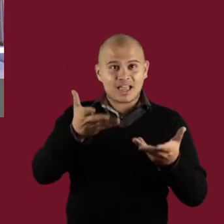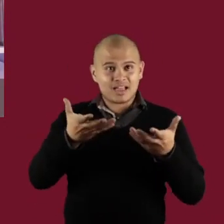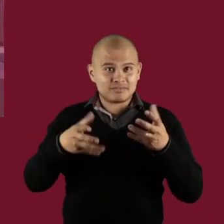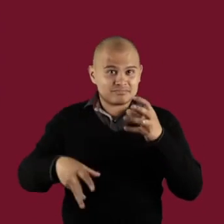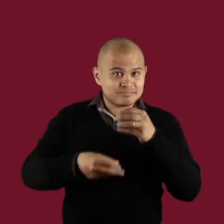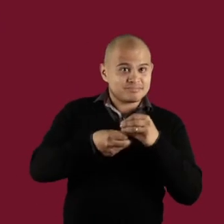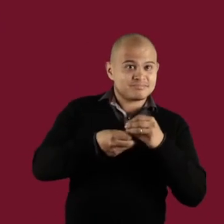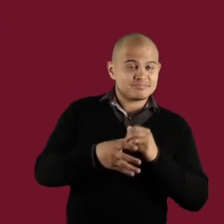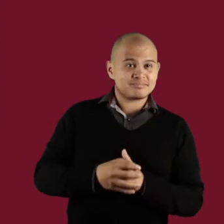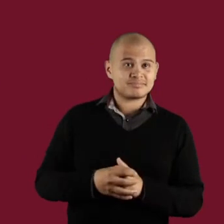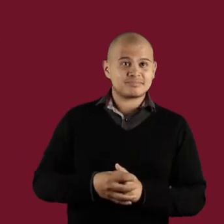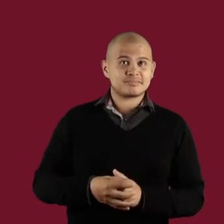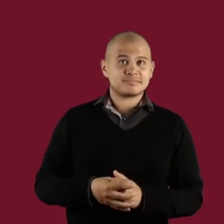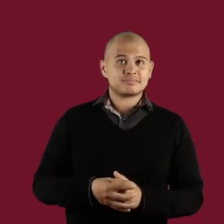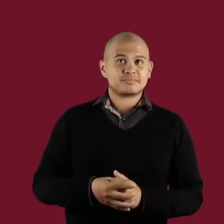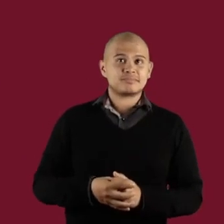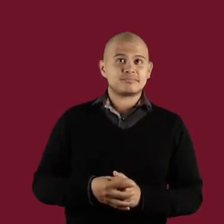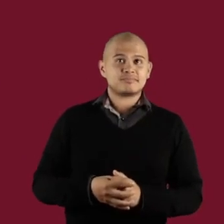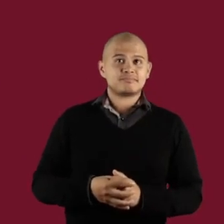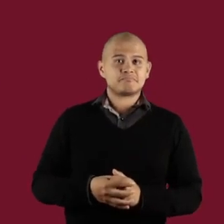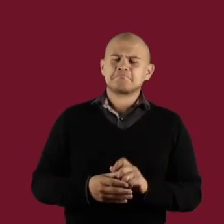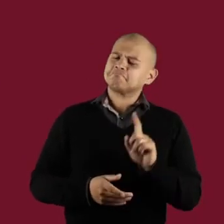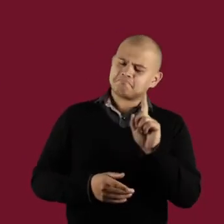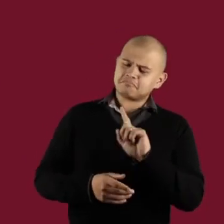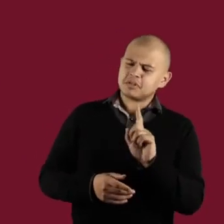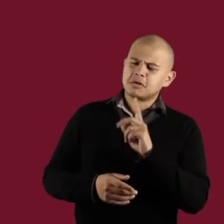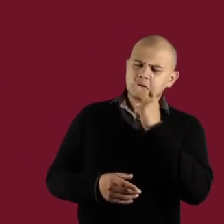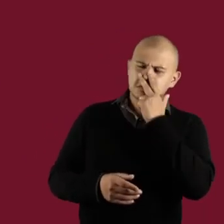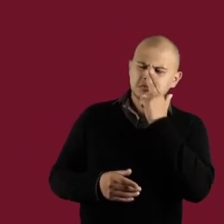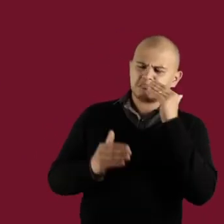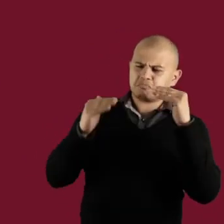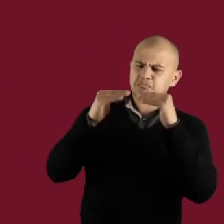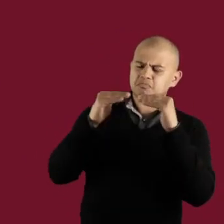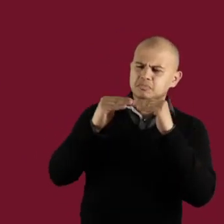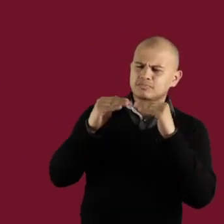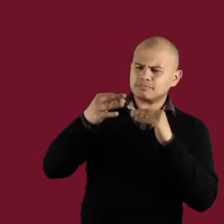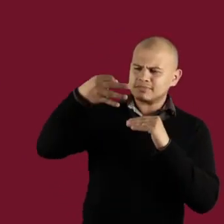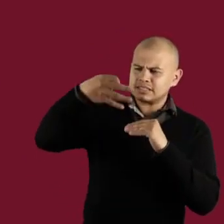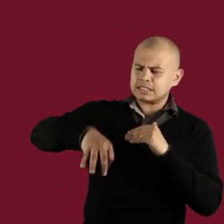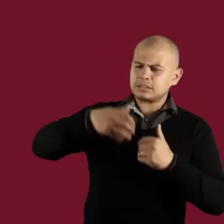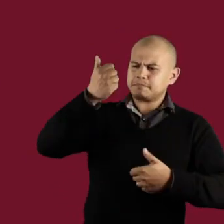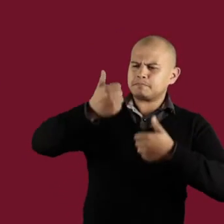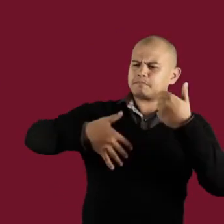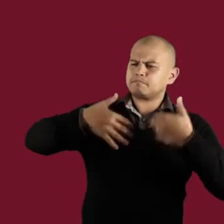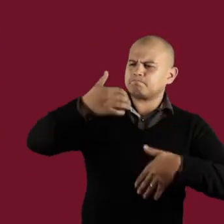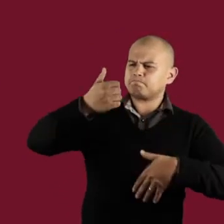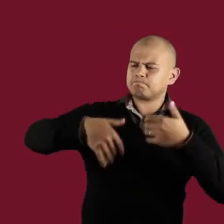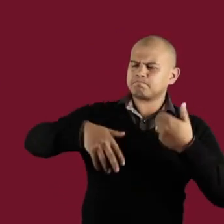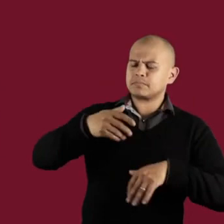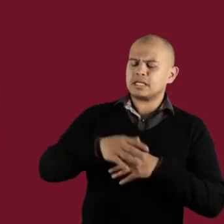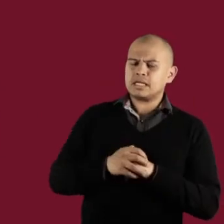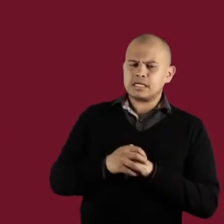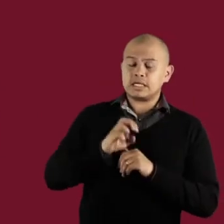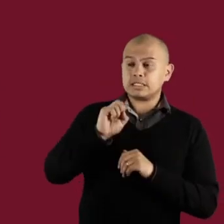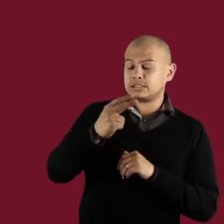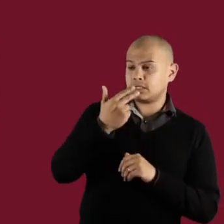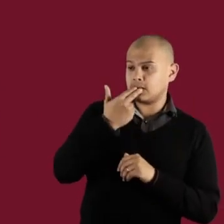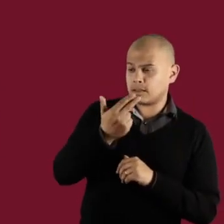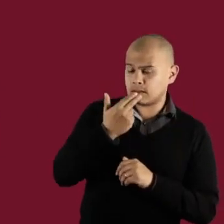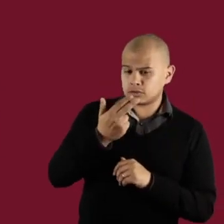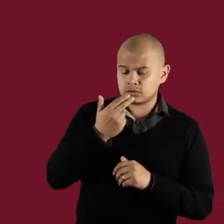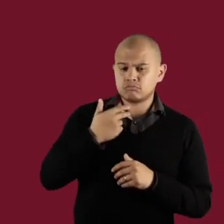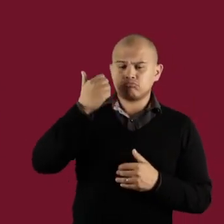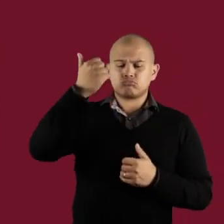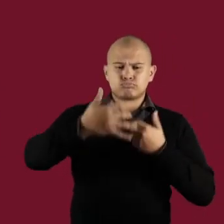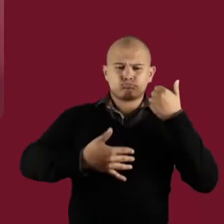Não, eu acho que está completamente certo o que você disse, ou seja, falando a língua, é atribuída uma frase a